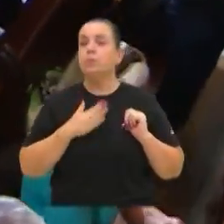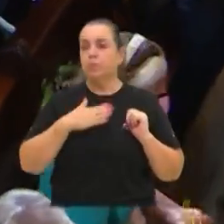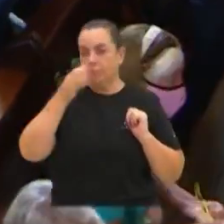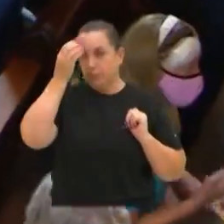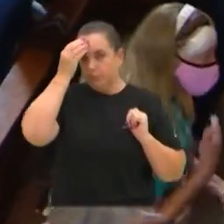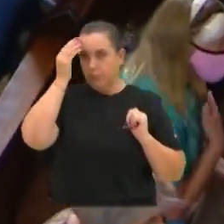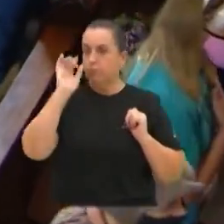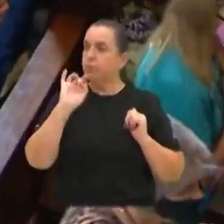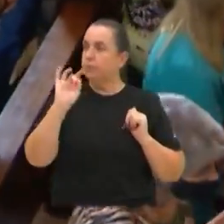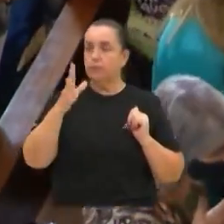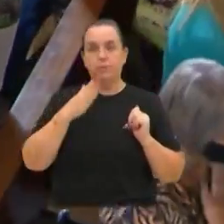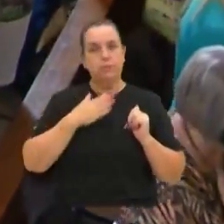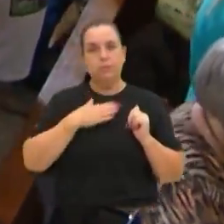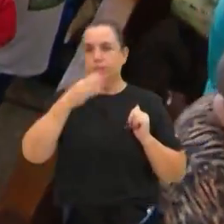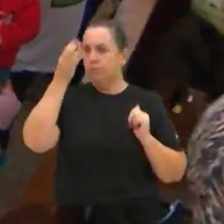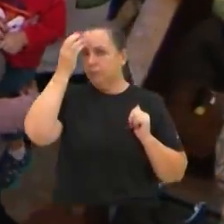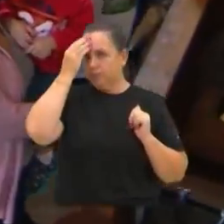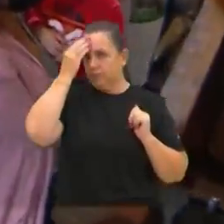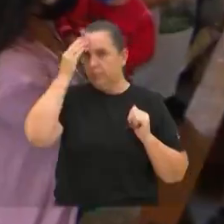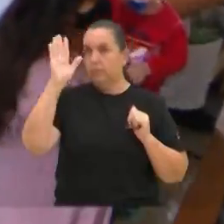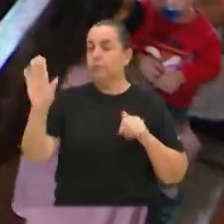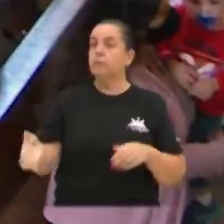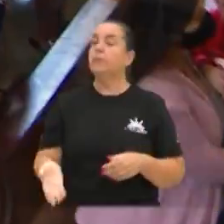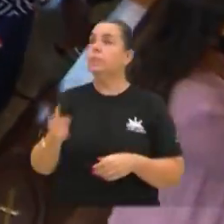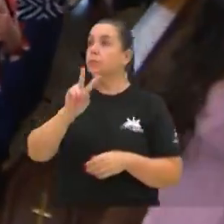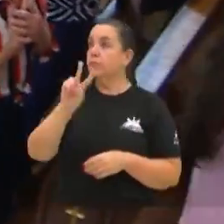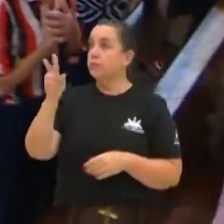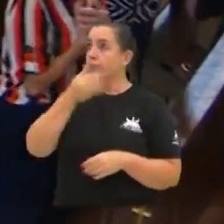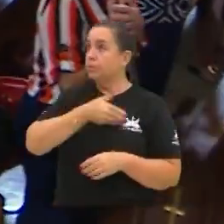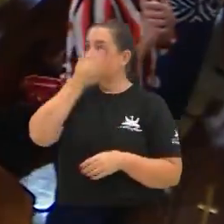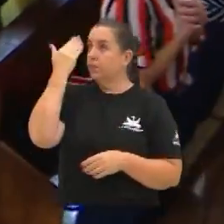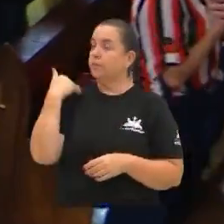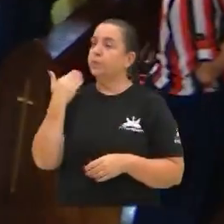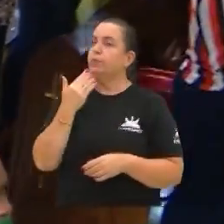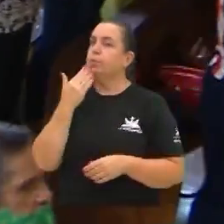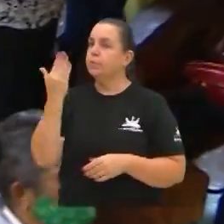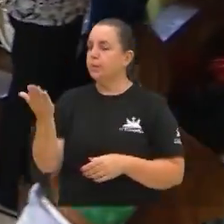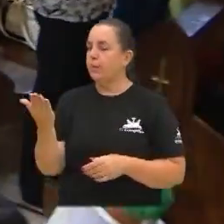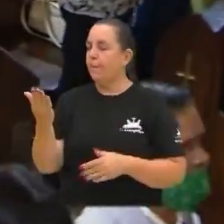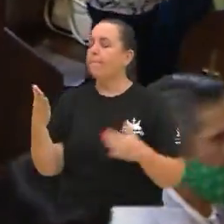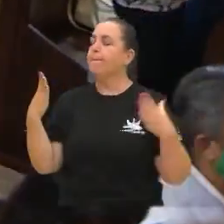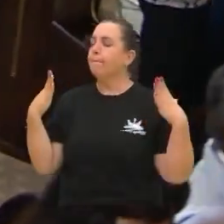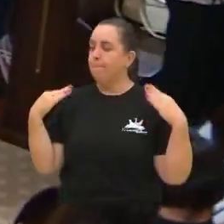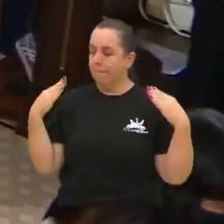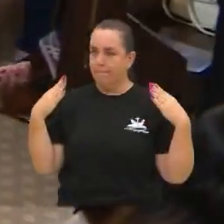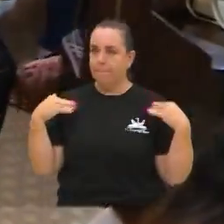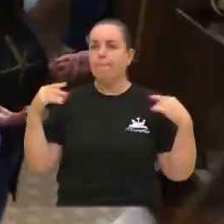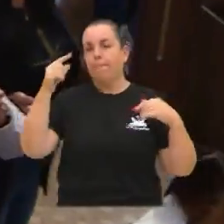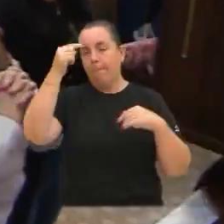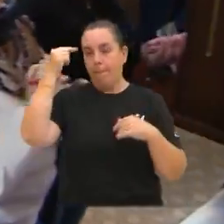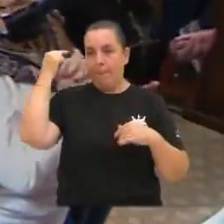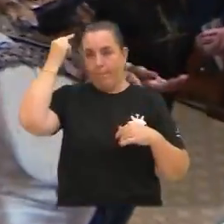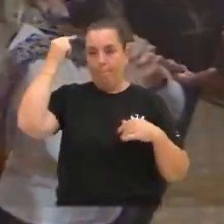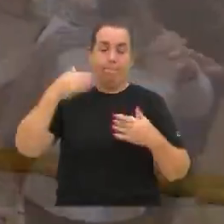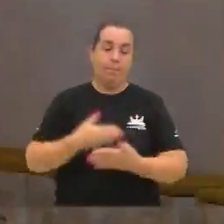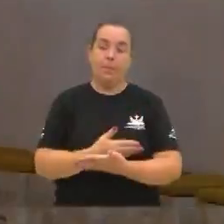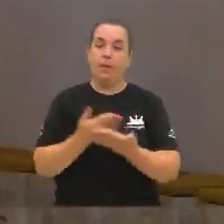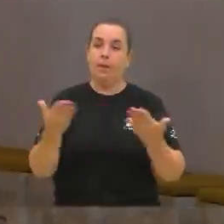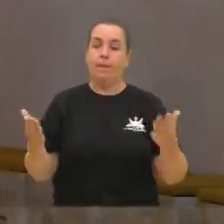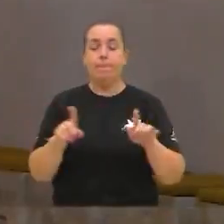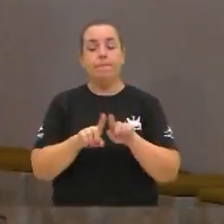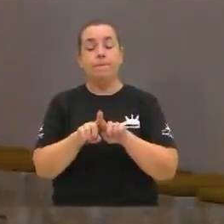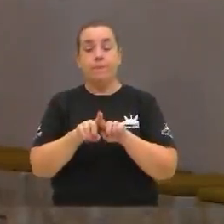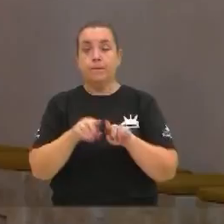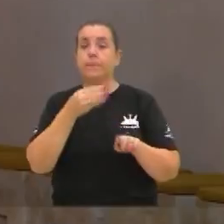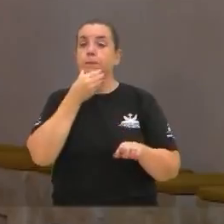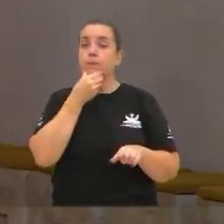por minha culpa, minha tão grande culpa, e peço à Virgem Maria, aos anjos e santos,